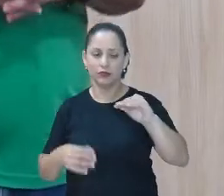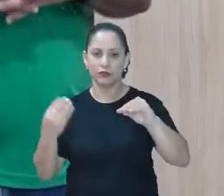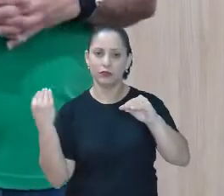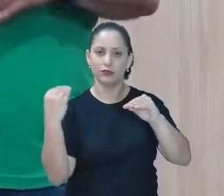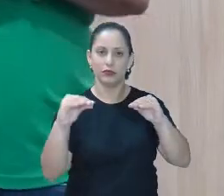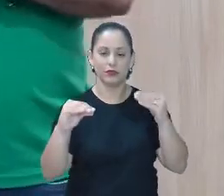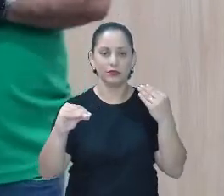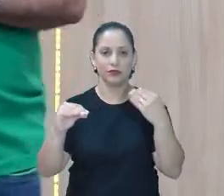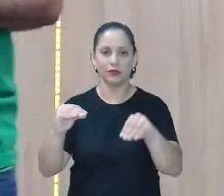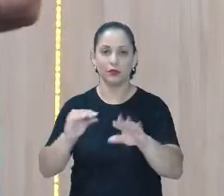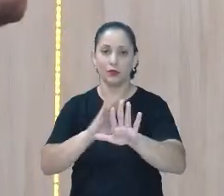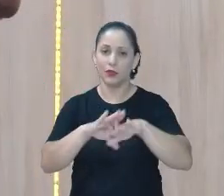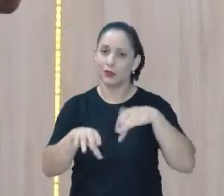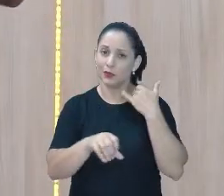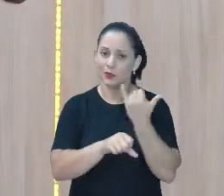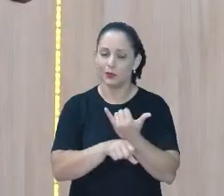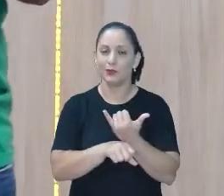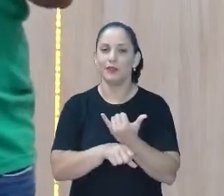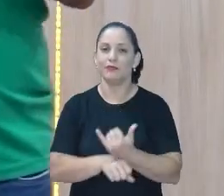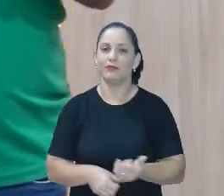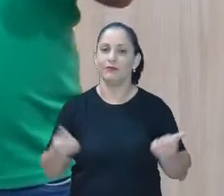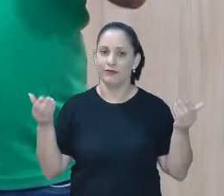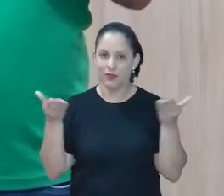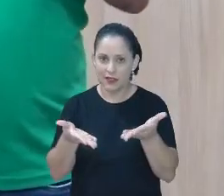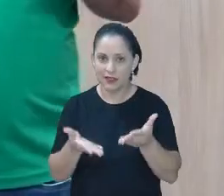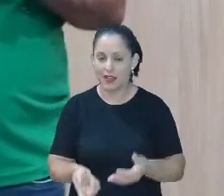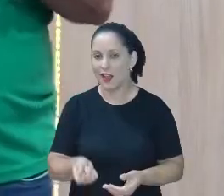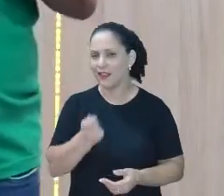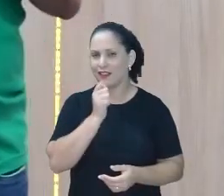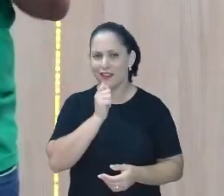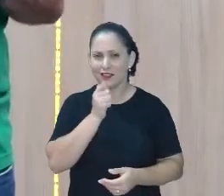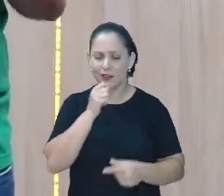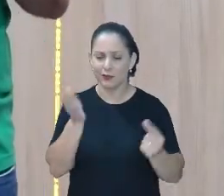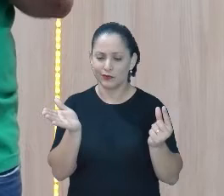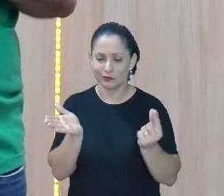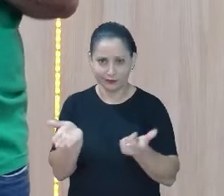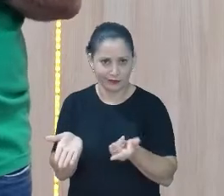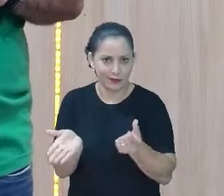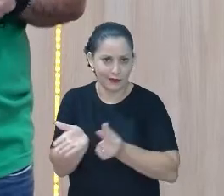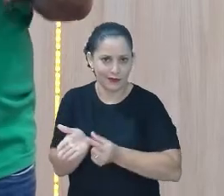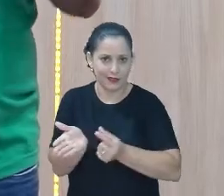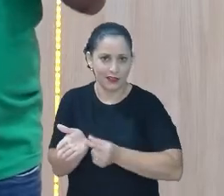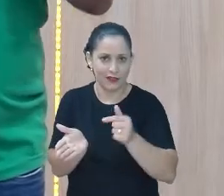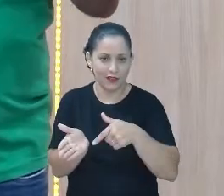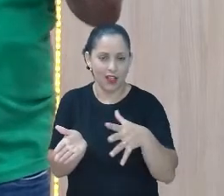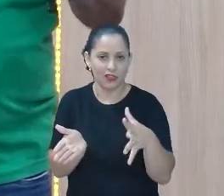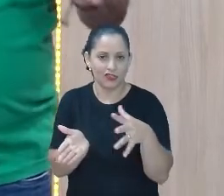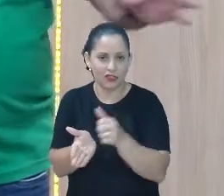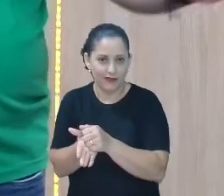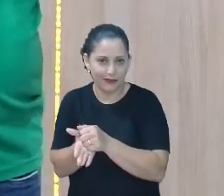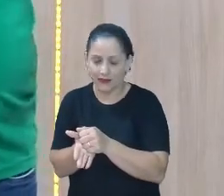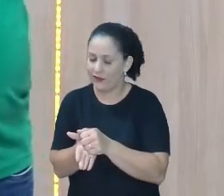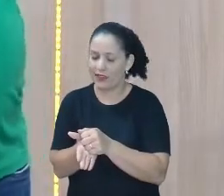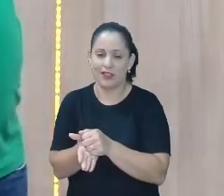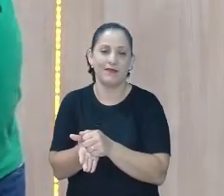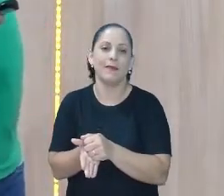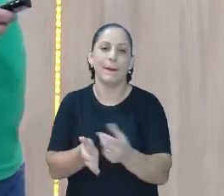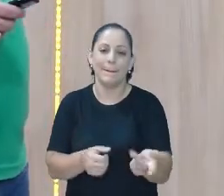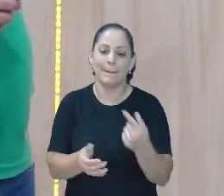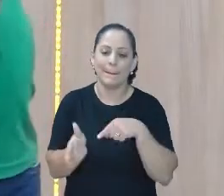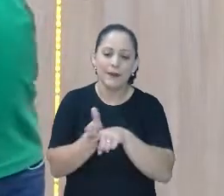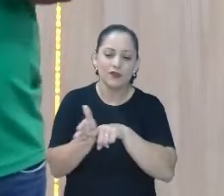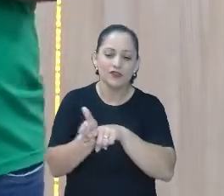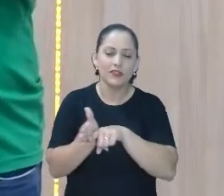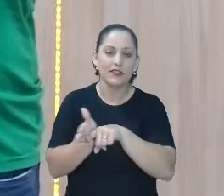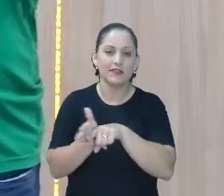Educa Recife no YouTube. Então, se você ainda não é inscrito no canal do Educa Recife, entra lá, bota lá no